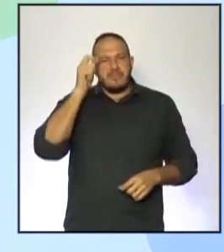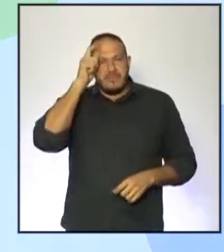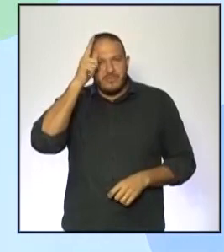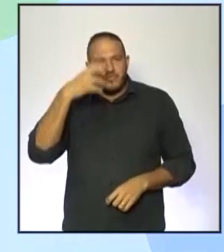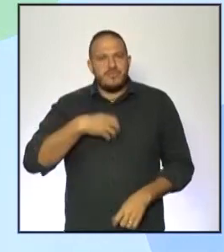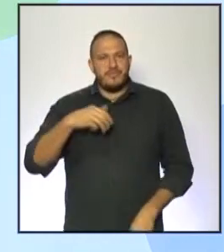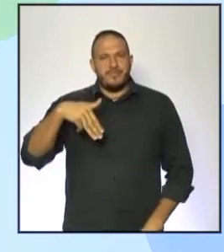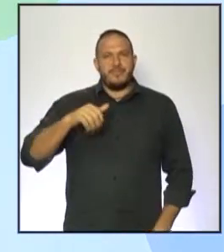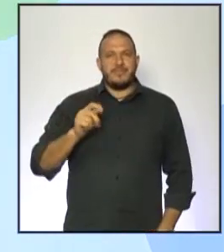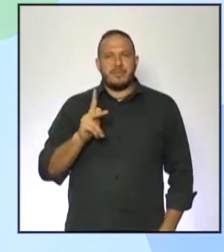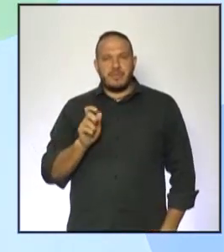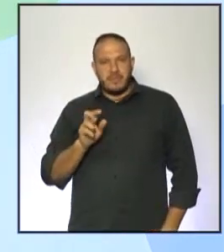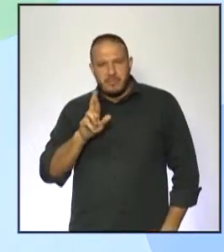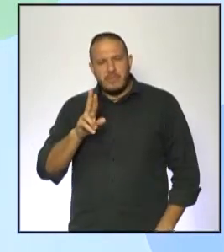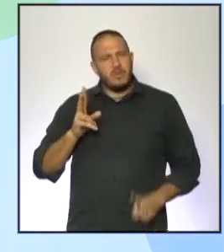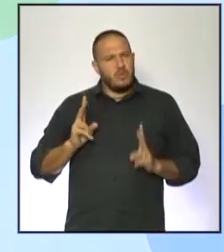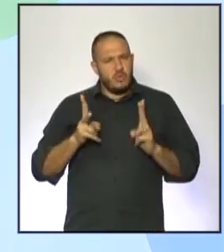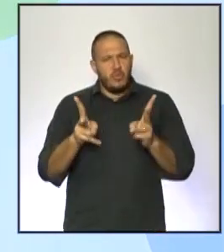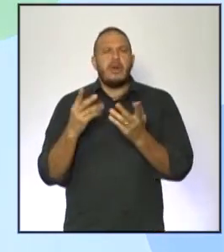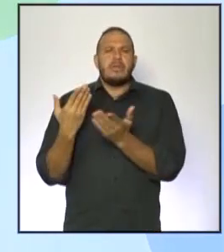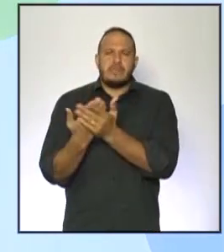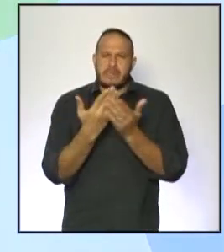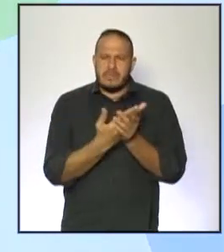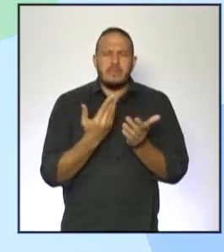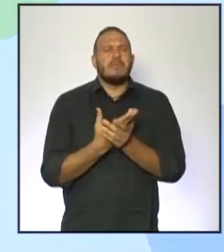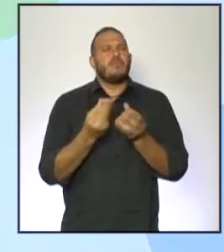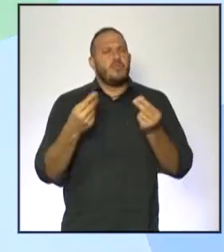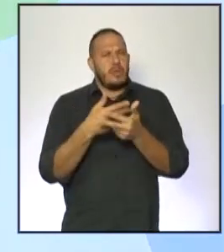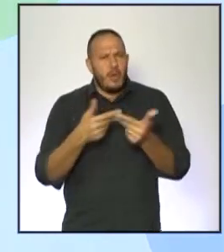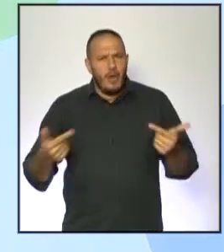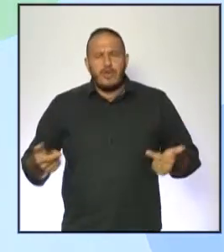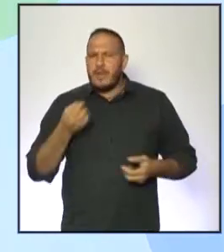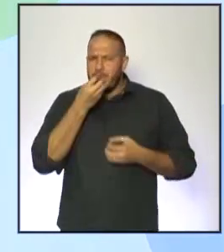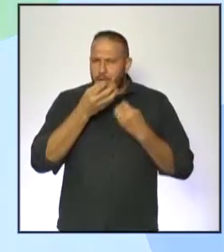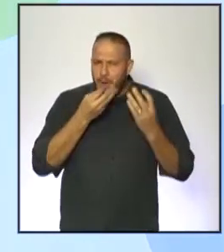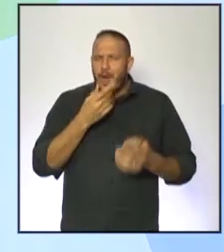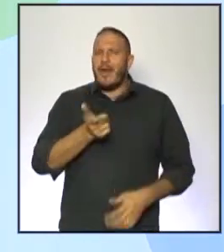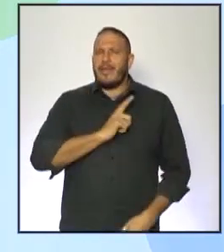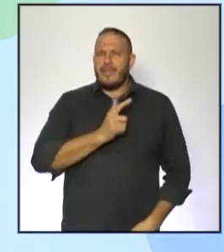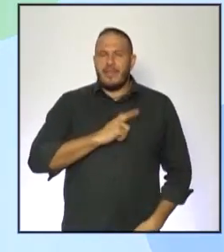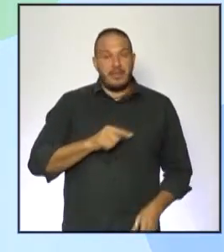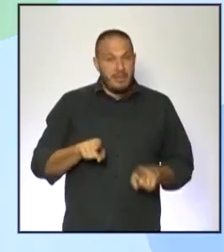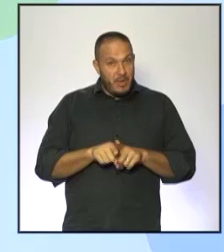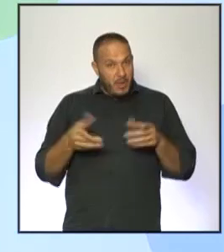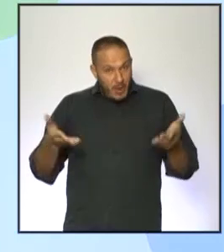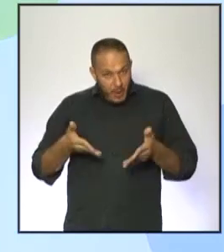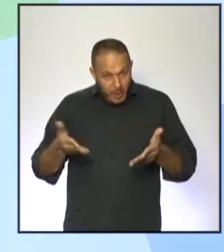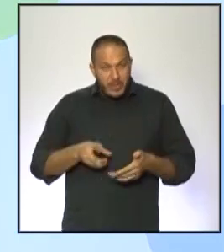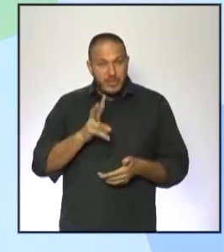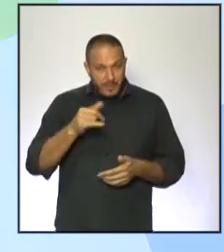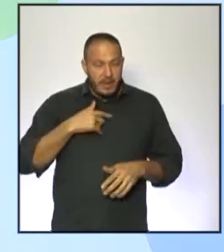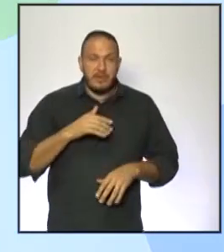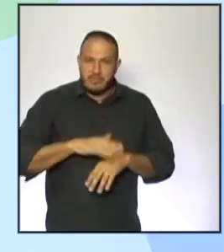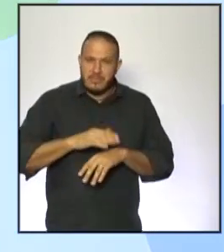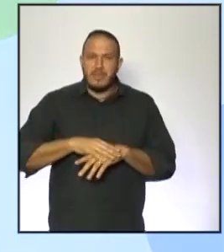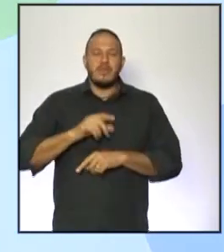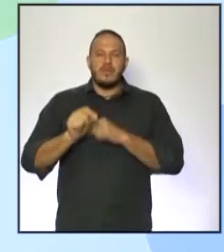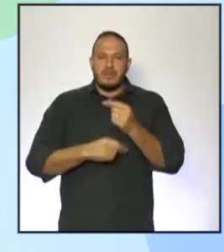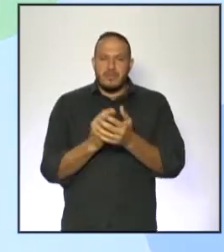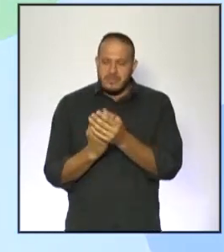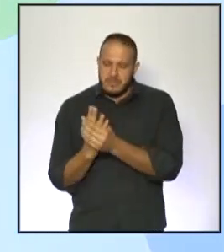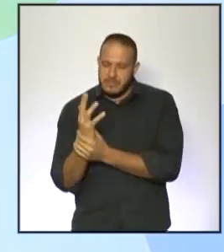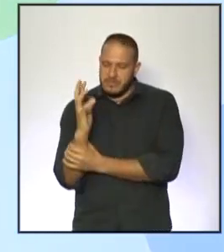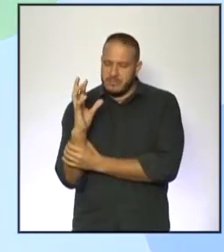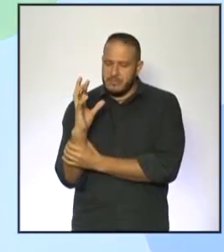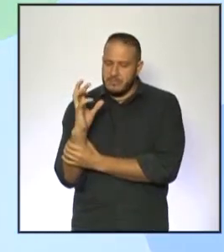Então, pode continuar assistindo, porque vai ter muita coisa boa. Inclusive, hoje, nós vamos produzir aqui uma mão